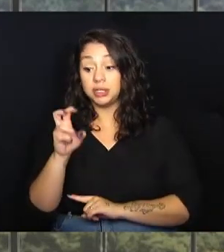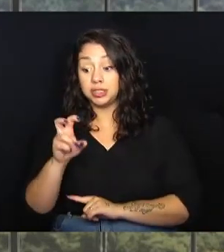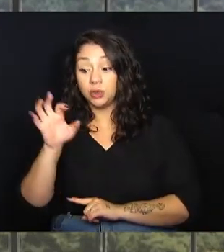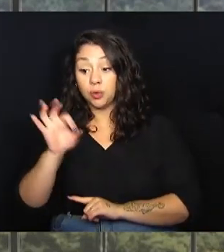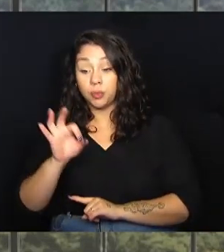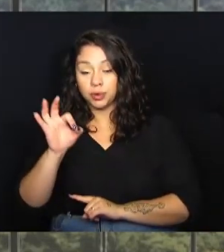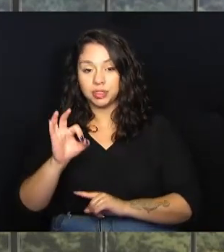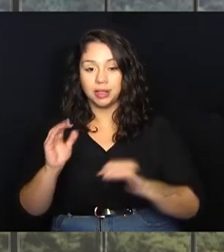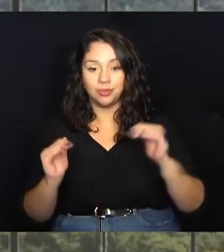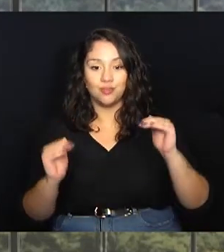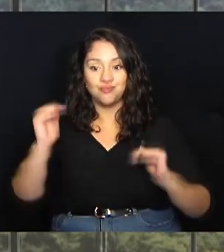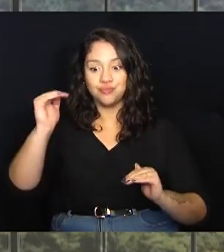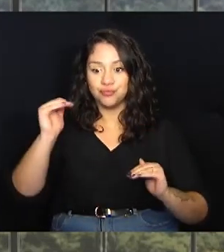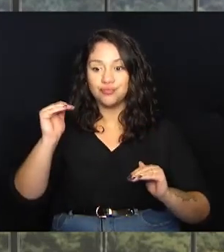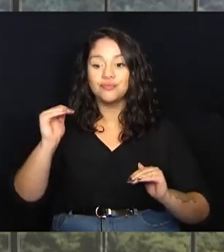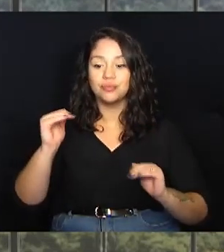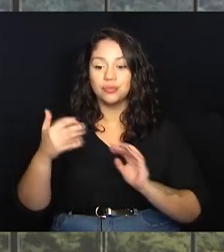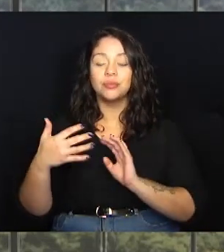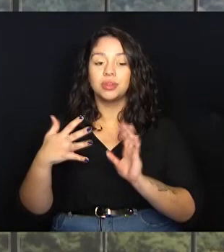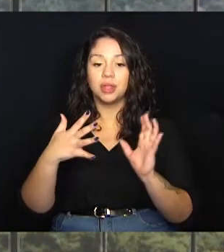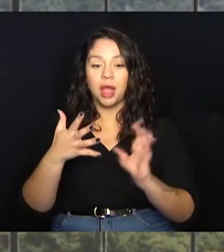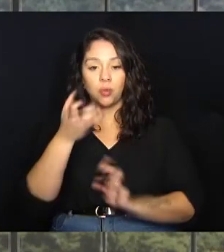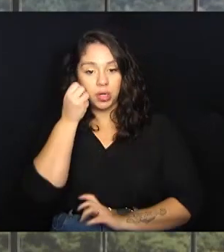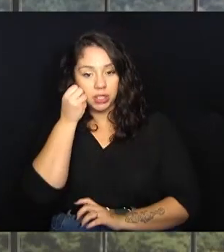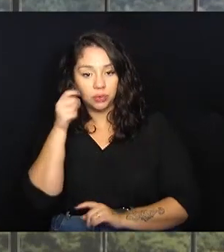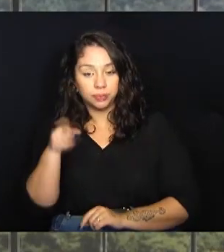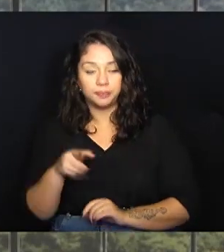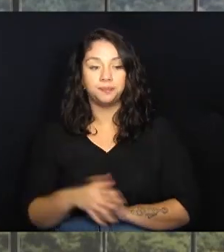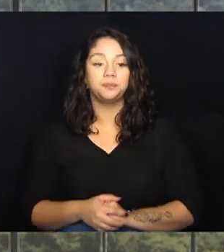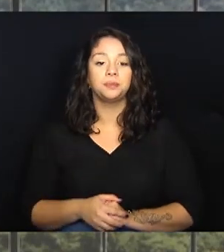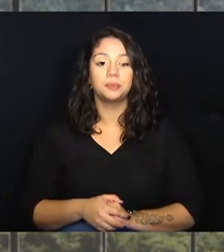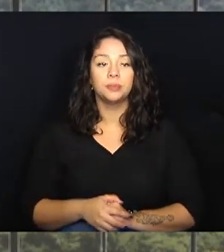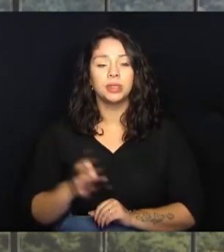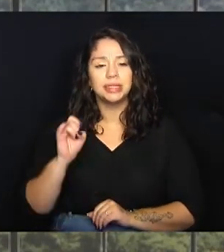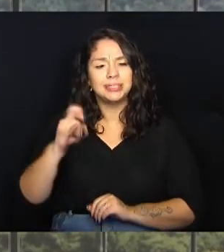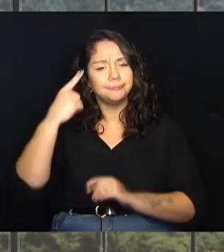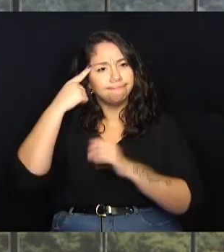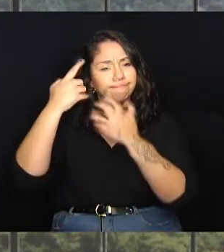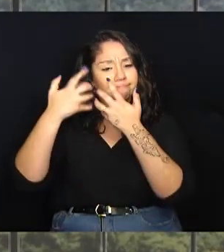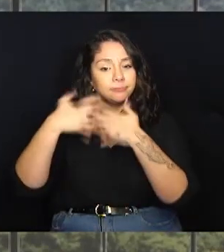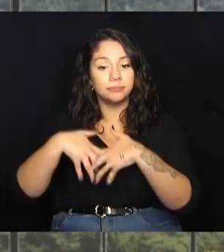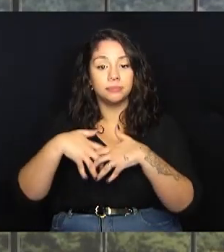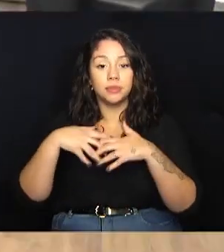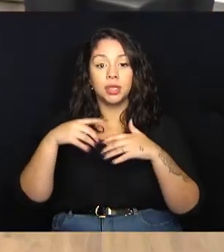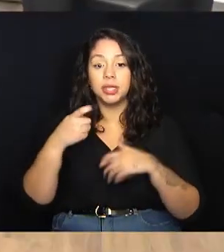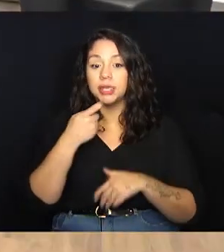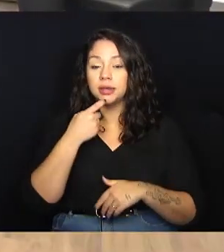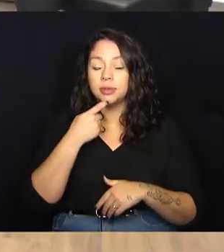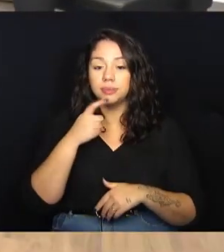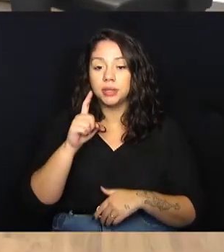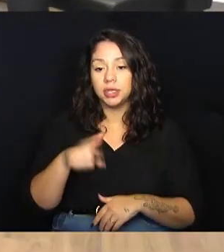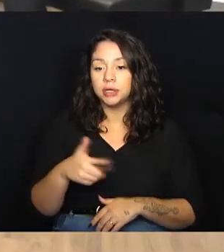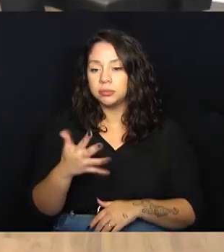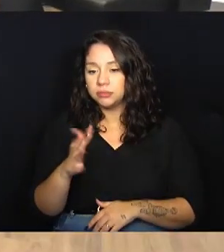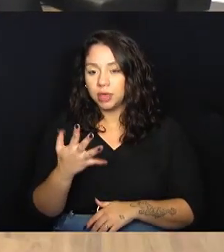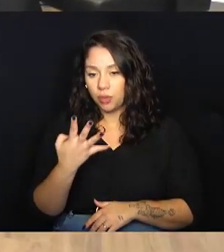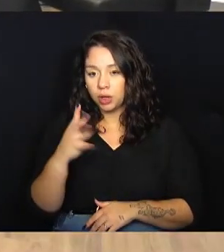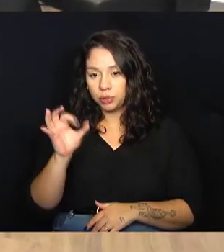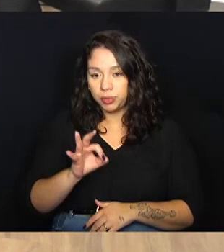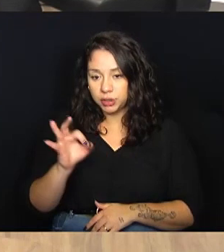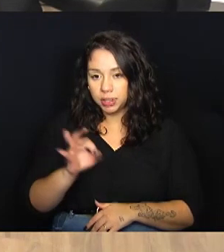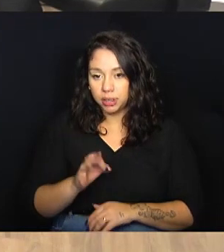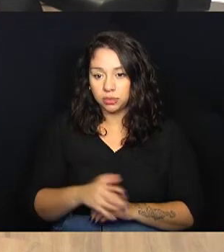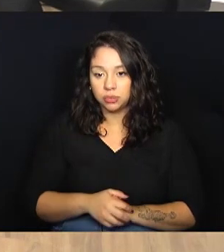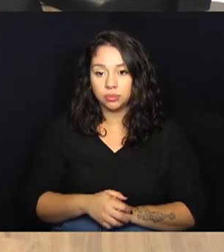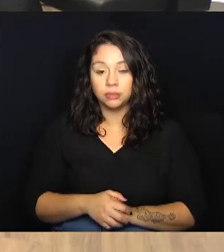acolhidos nesta modalidade. Quando a gente pensa em Campinas, está mais ou menos nessa média, 4%, Zezé?